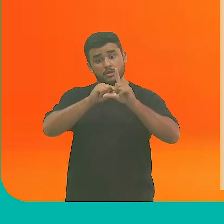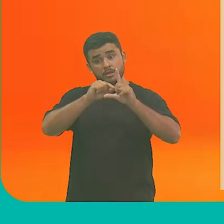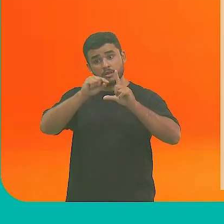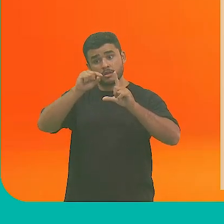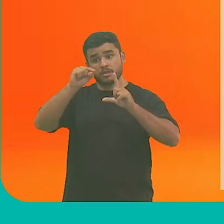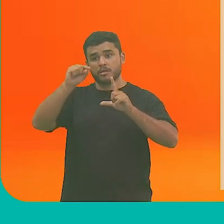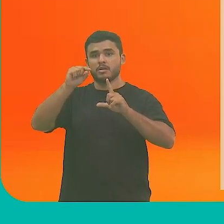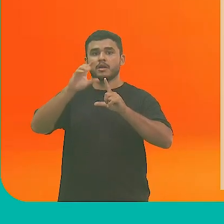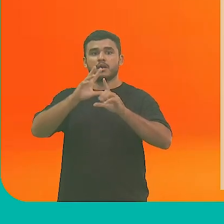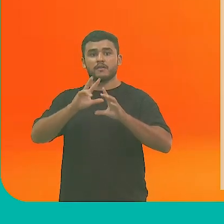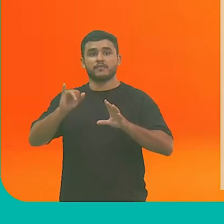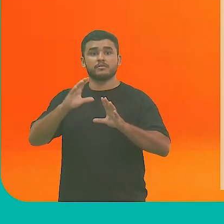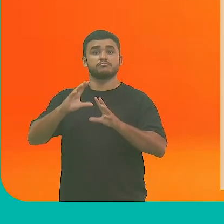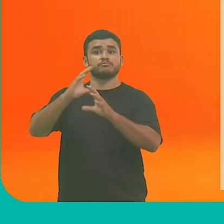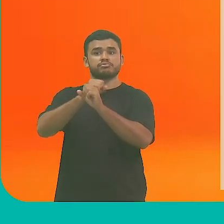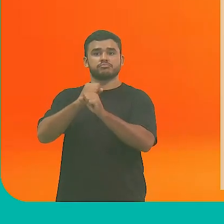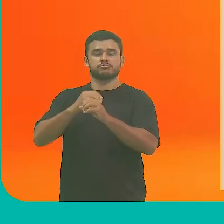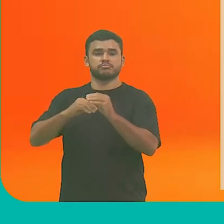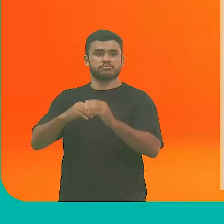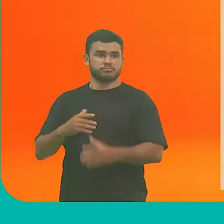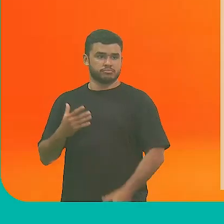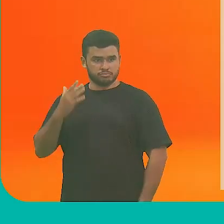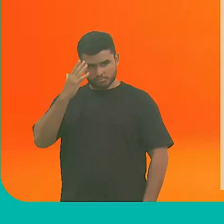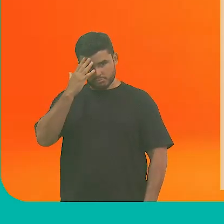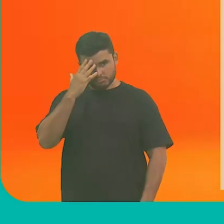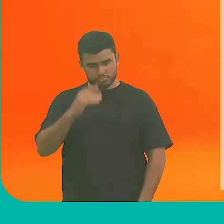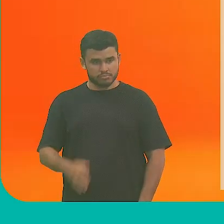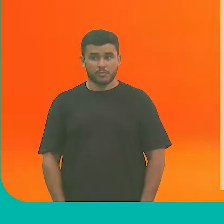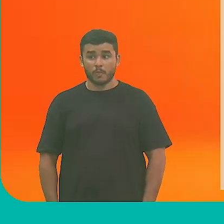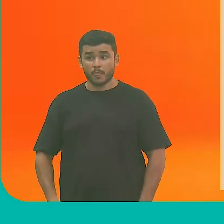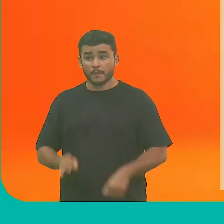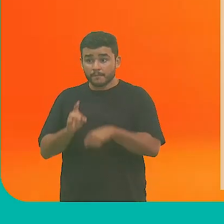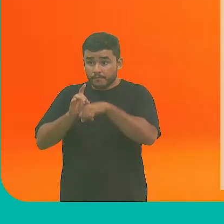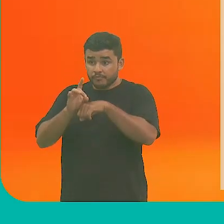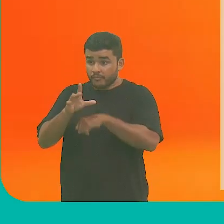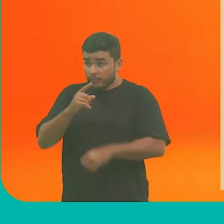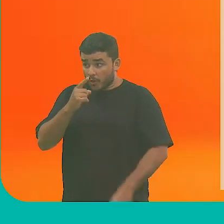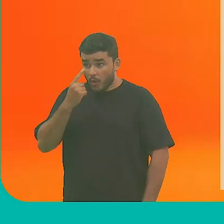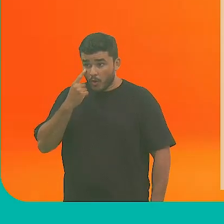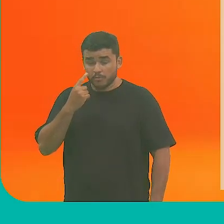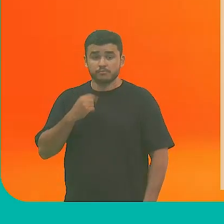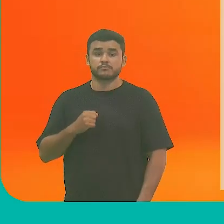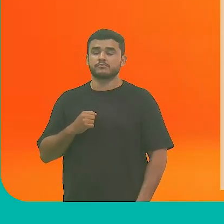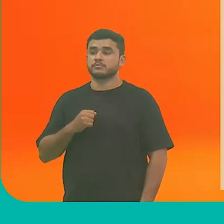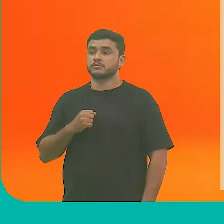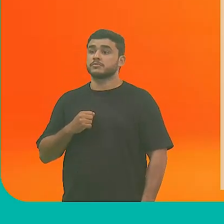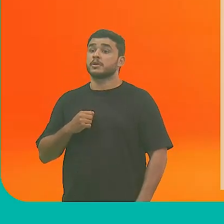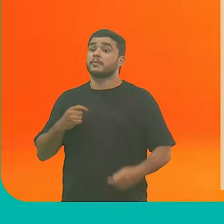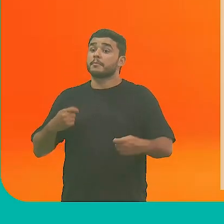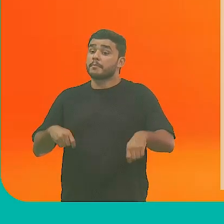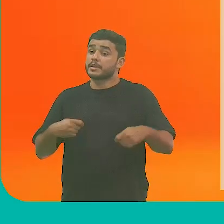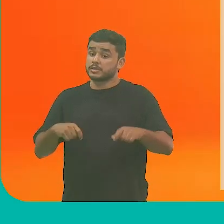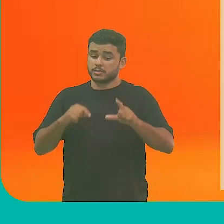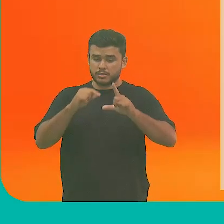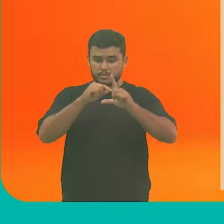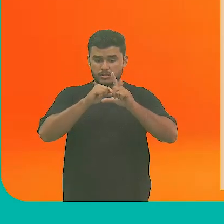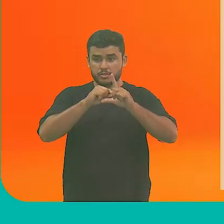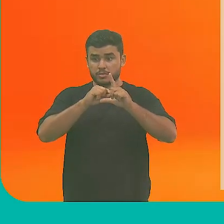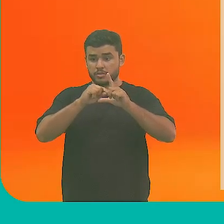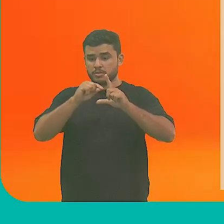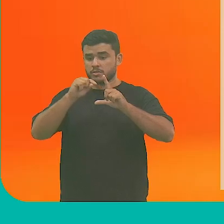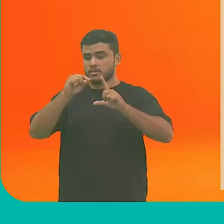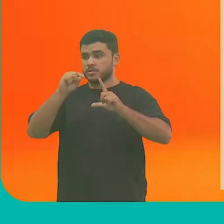proporcional. Se liga aqui na dica. Se liga na dica. Toda vida que falar em crescimento